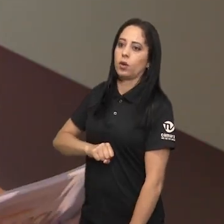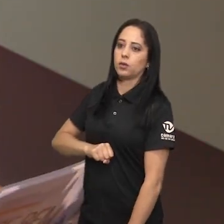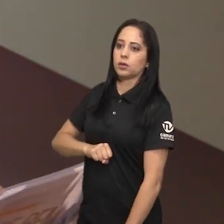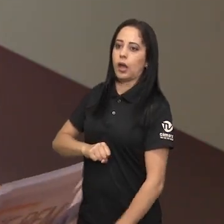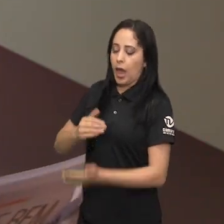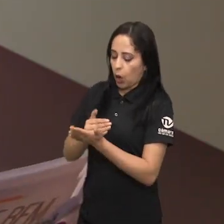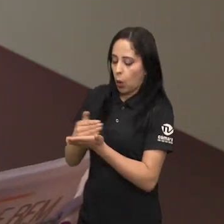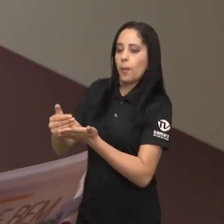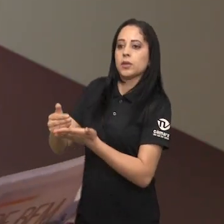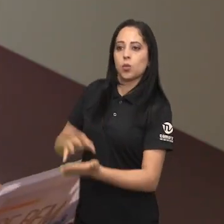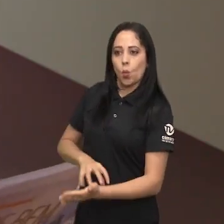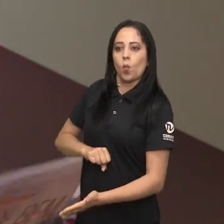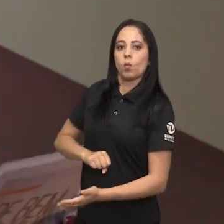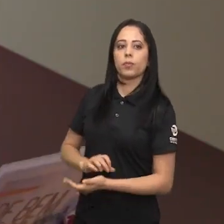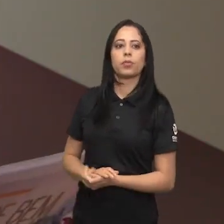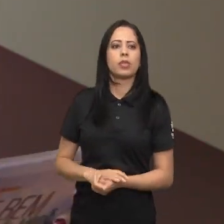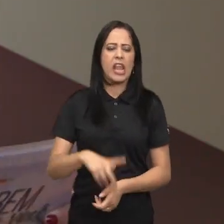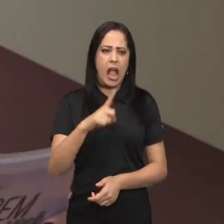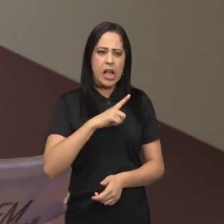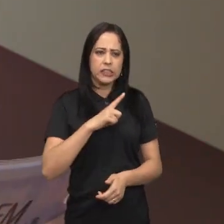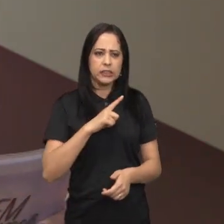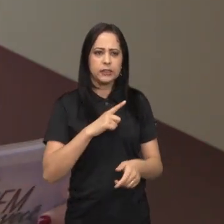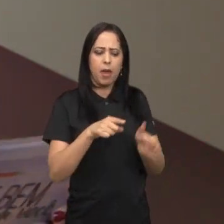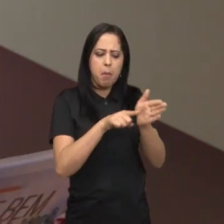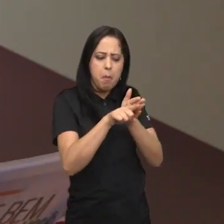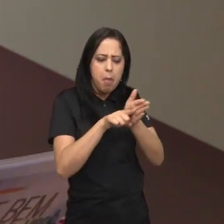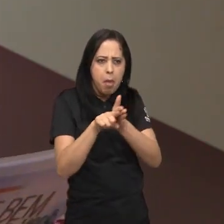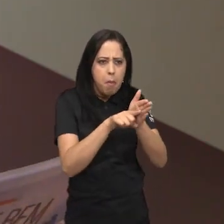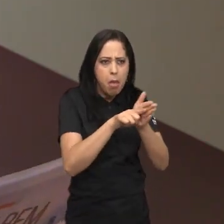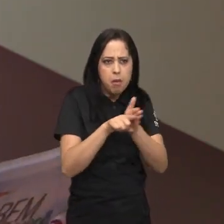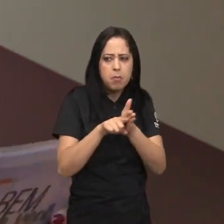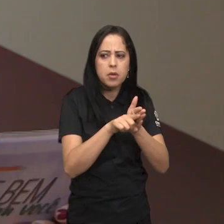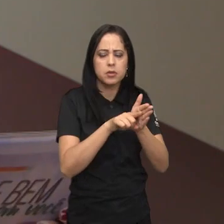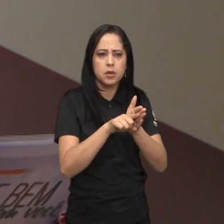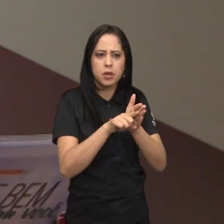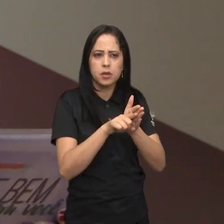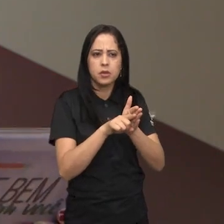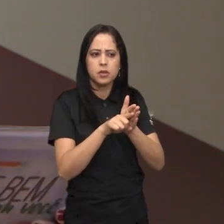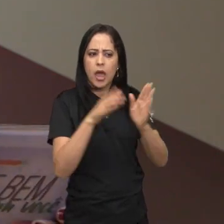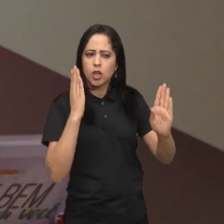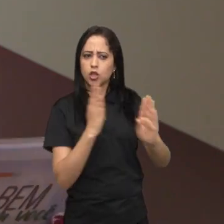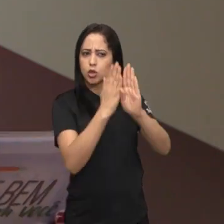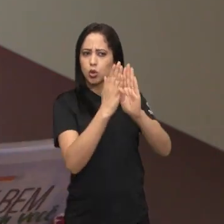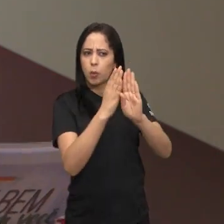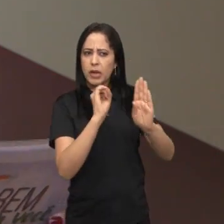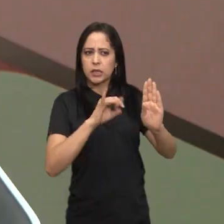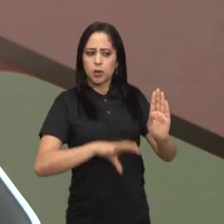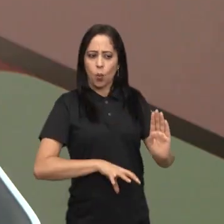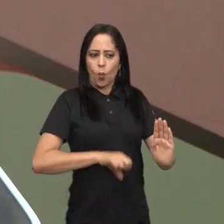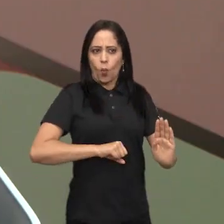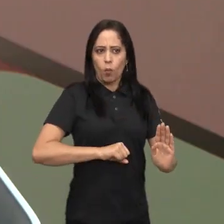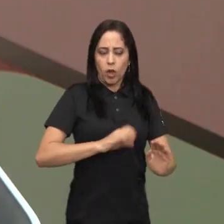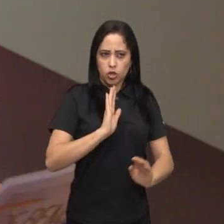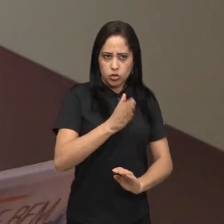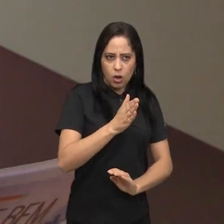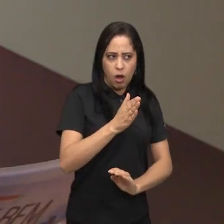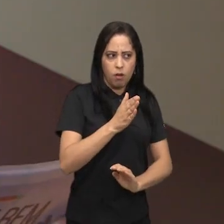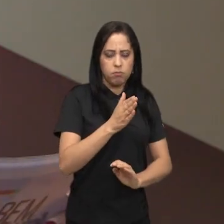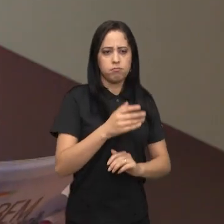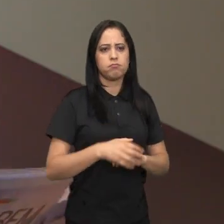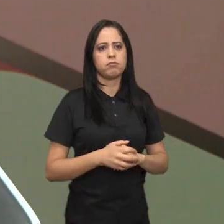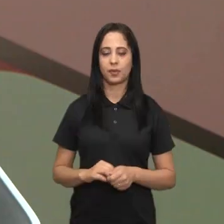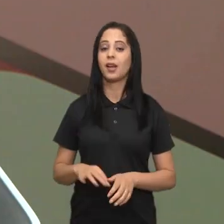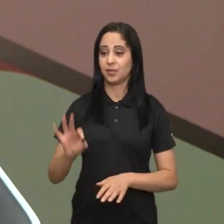fazem clínico para checar se realmente é a menopausa que está a caminho ou se é algum outro problema de saúde? Quais exames são